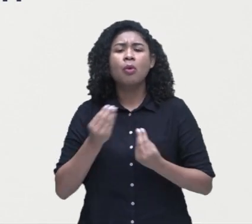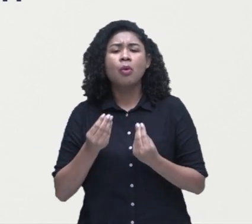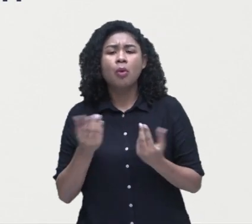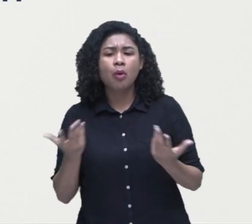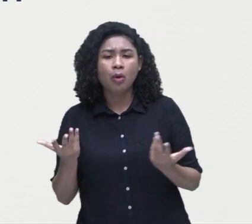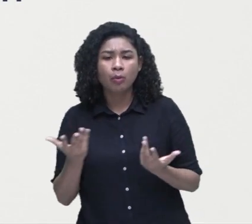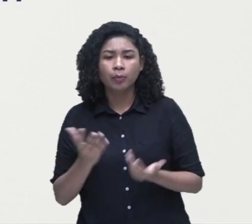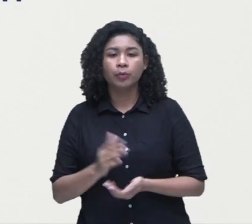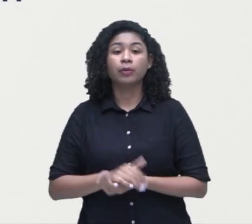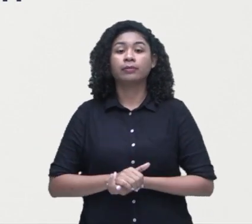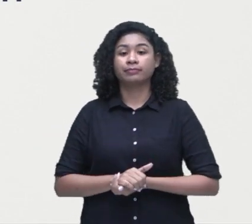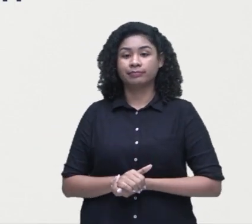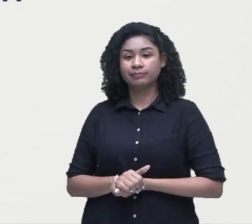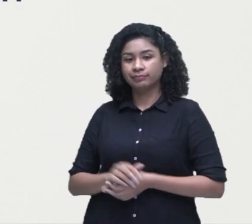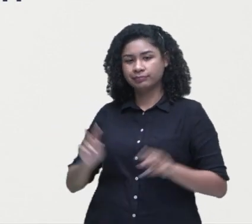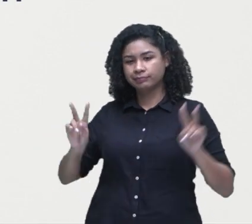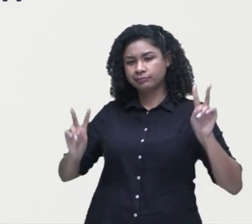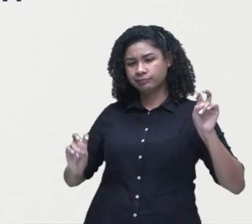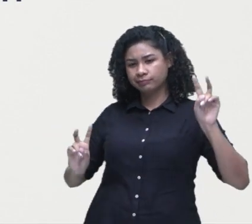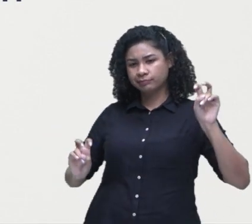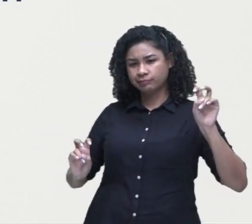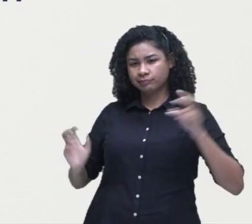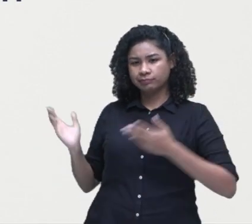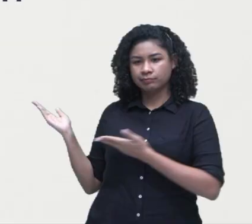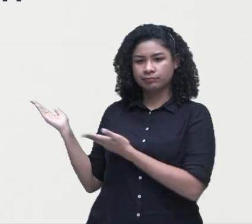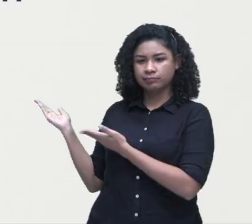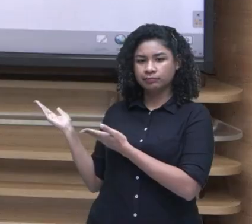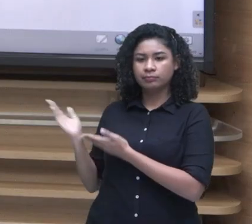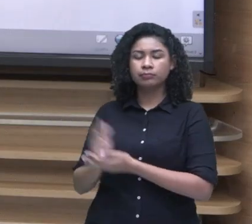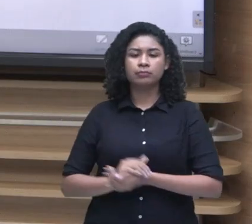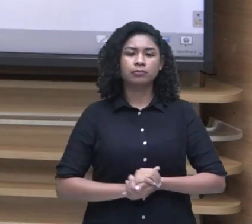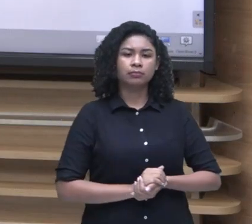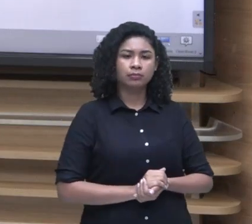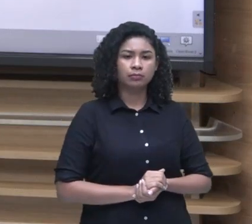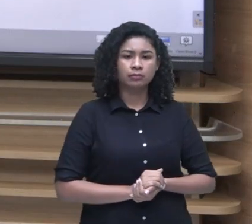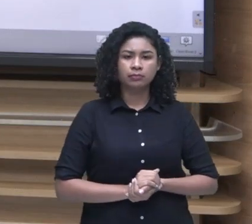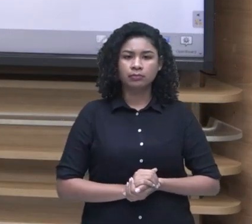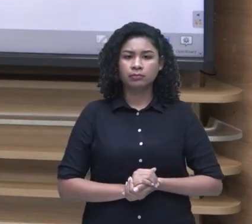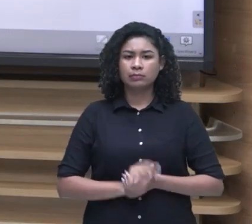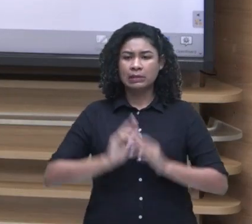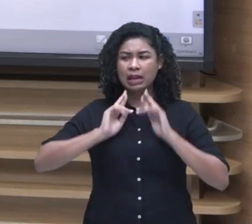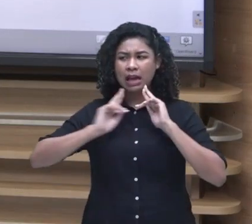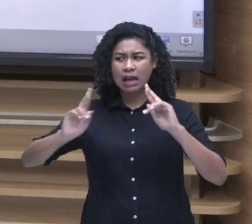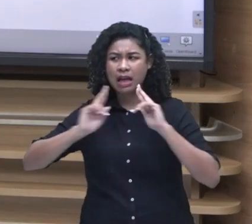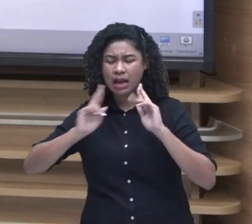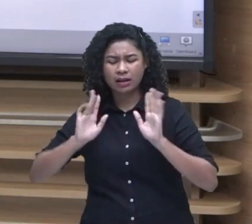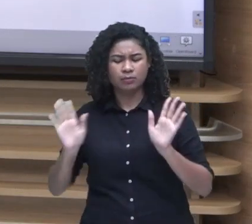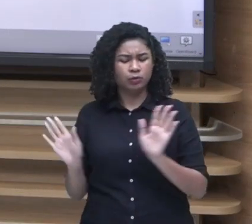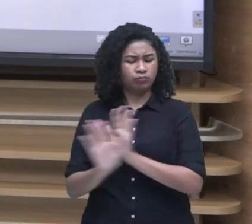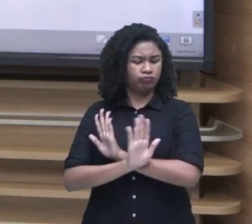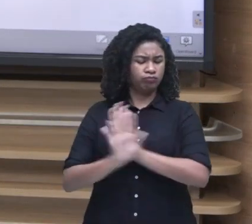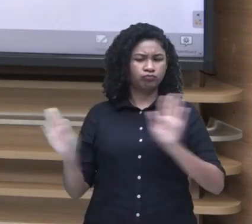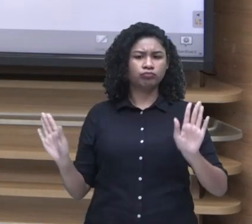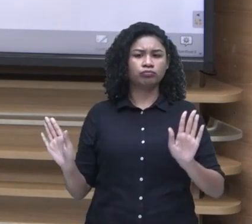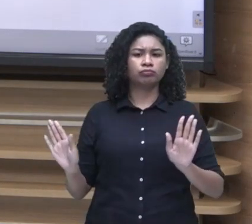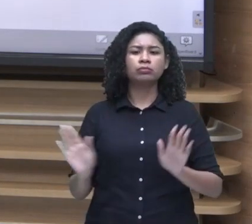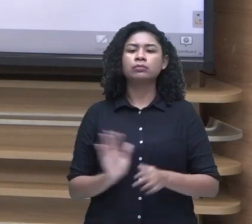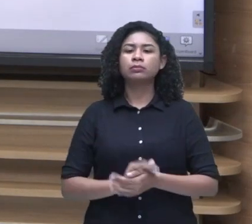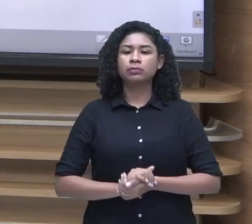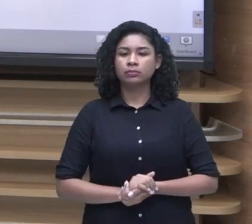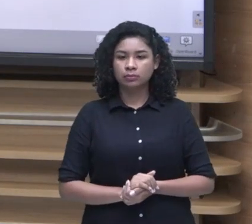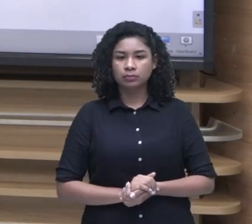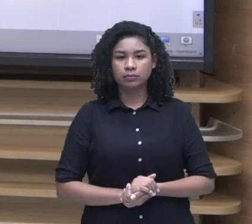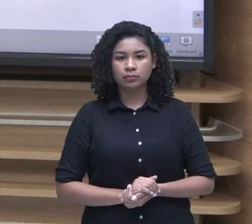Aqui, não posso me queixar. Porque eu posso interpretar de duas maneiras. Quando ele diz não posso